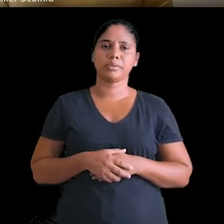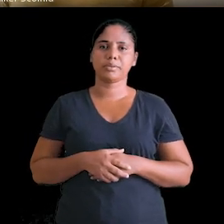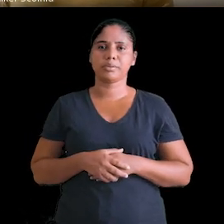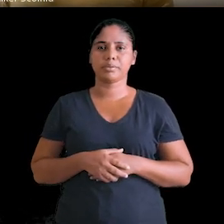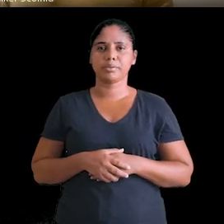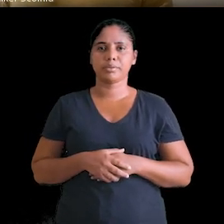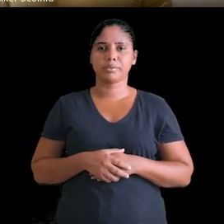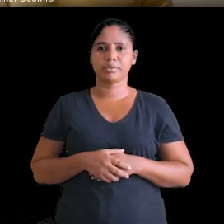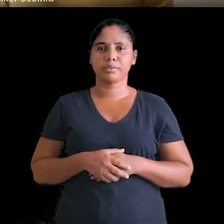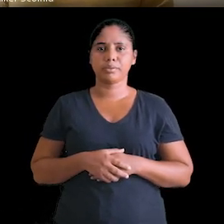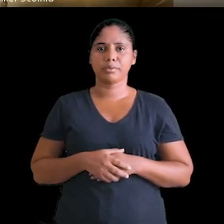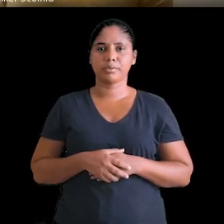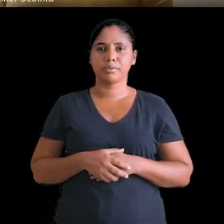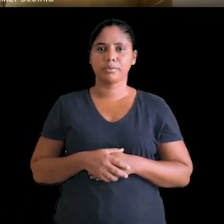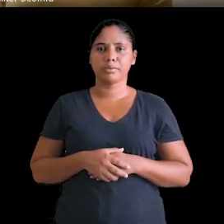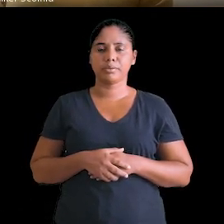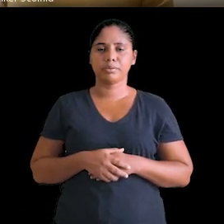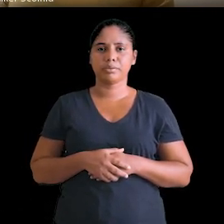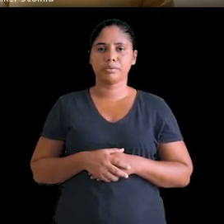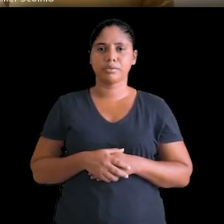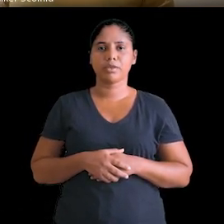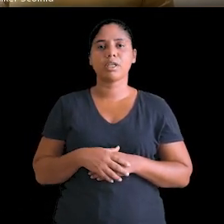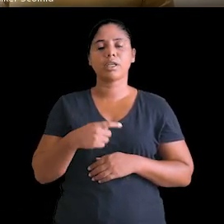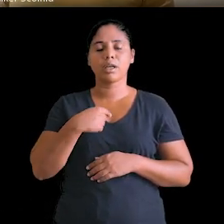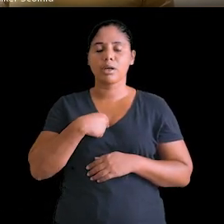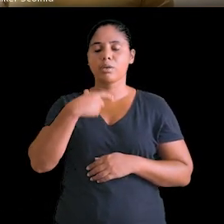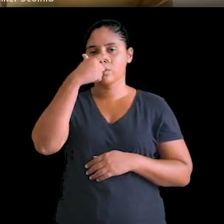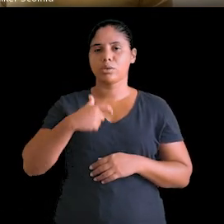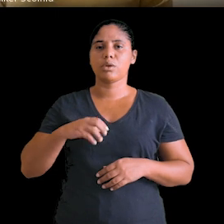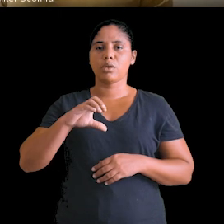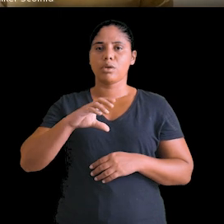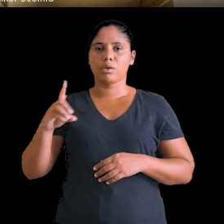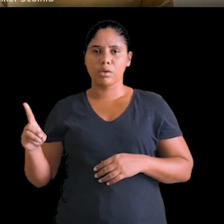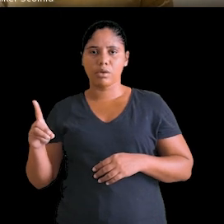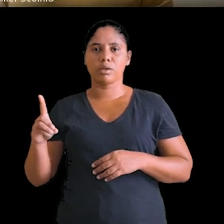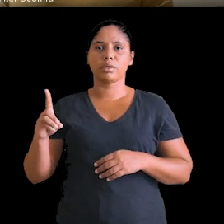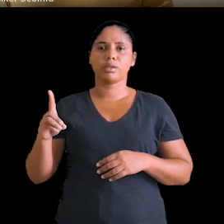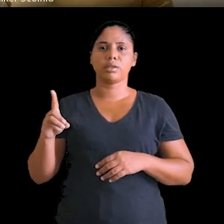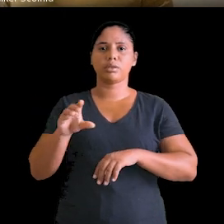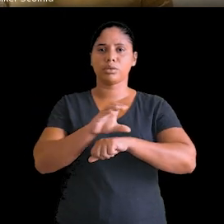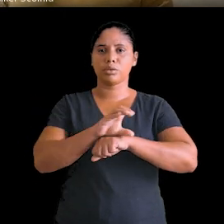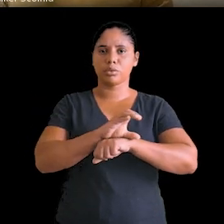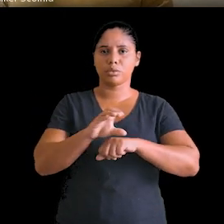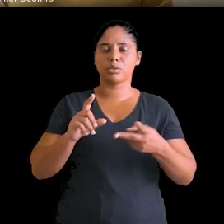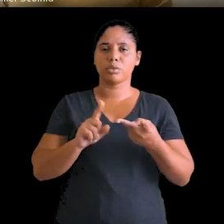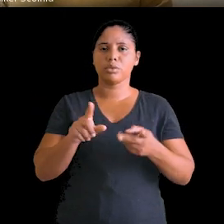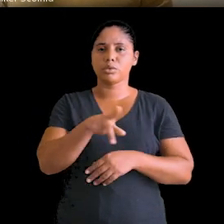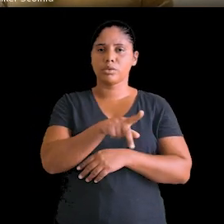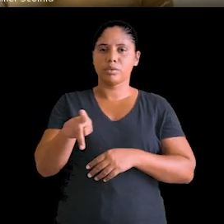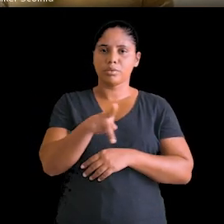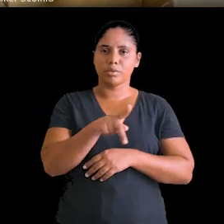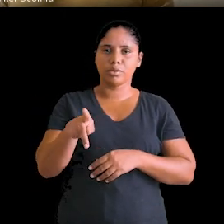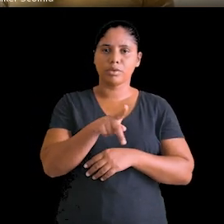da Universidade Federal de Pernambuco. E coordeno o curso e também sou docente do curso de enfermagem do Centro